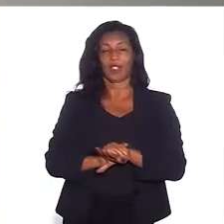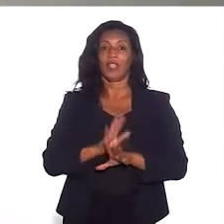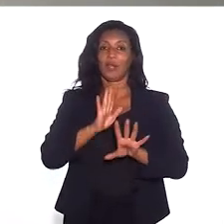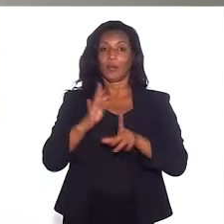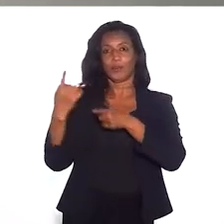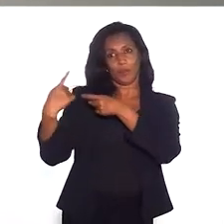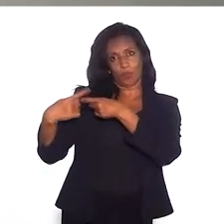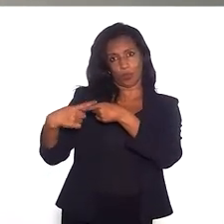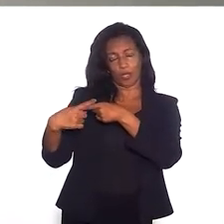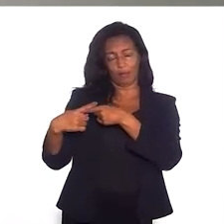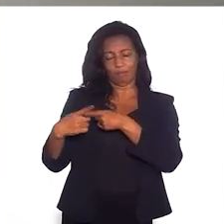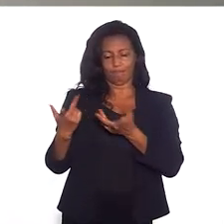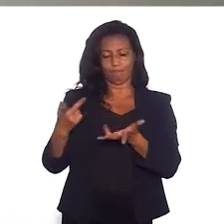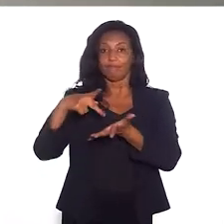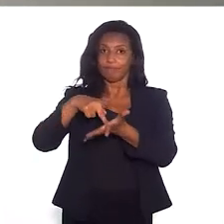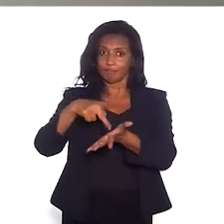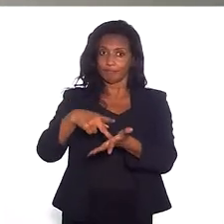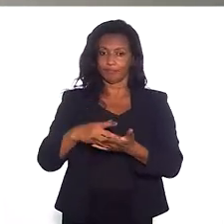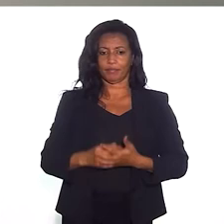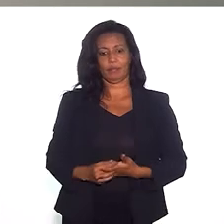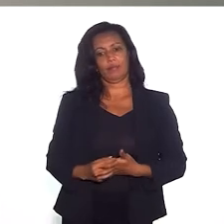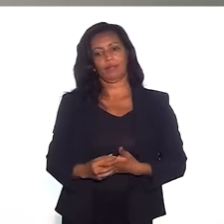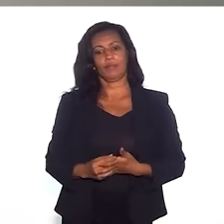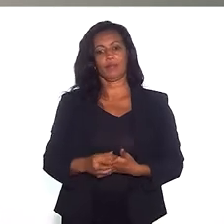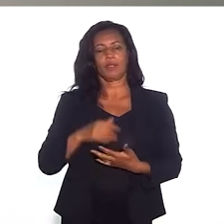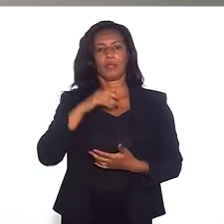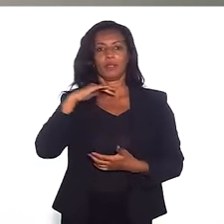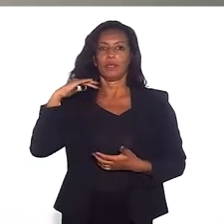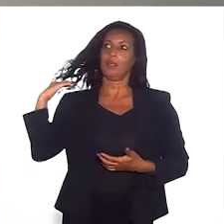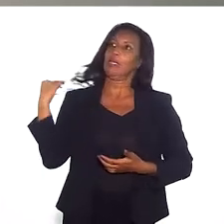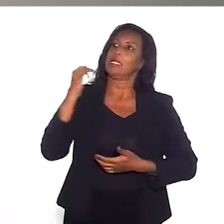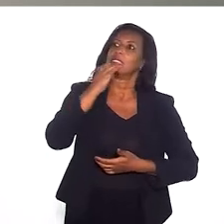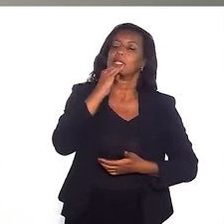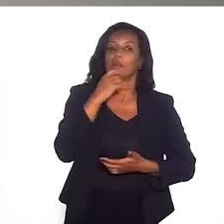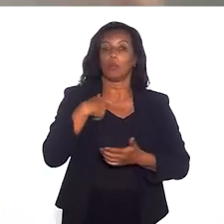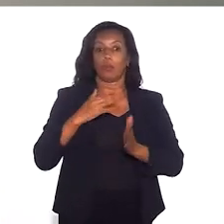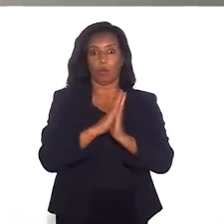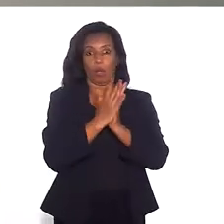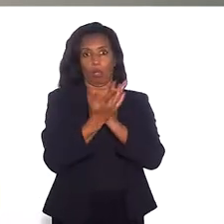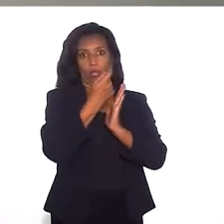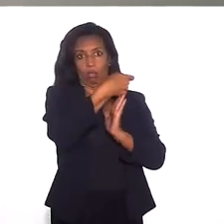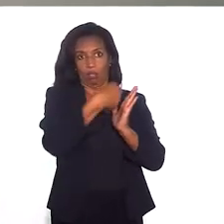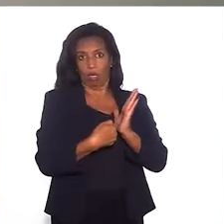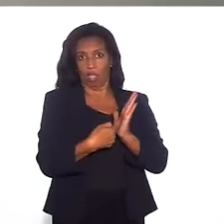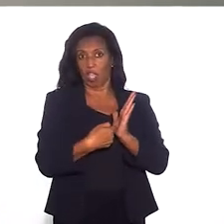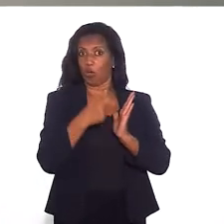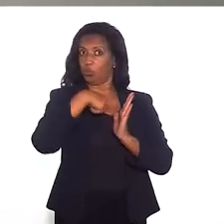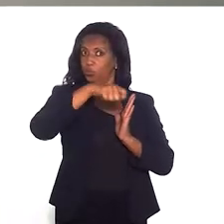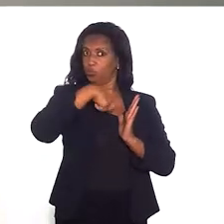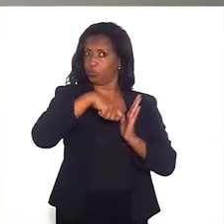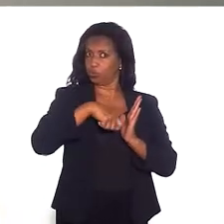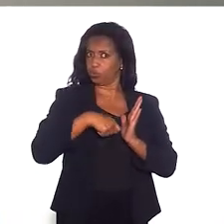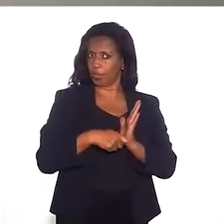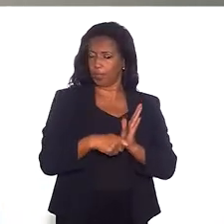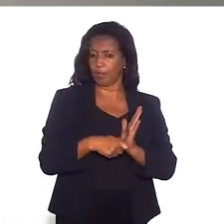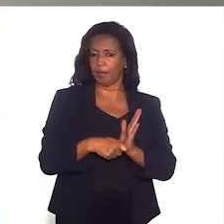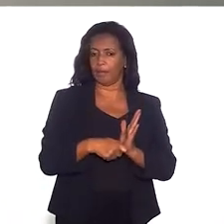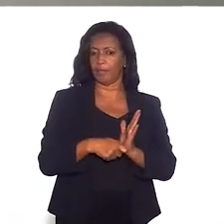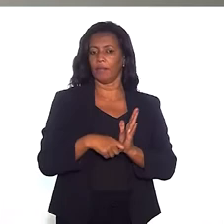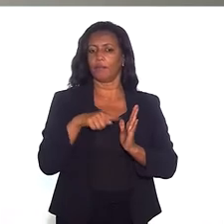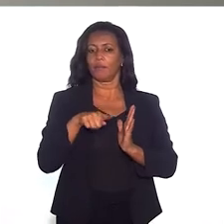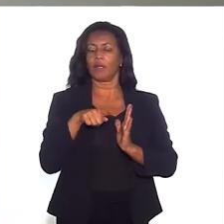colocou. Porque realmente, assim, eu, por exemplo, no meu livro eu escrevo em alguns momentos usando o